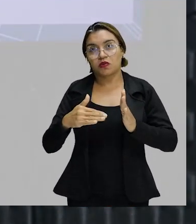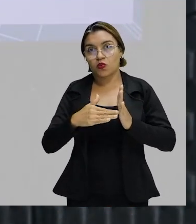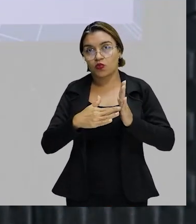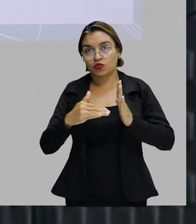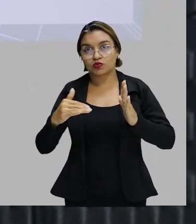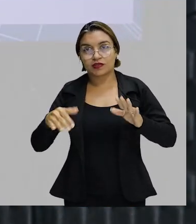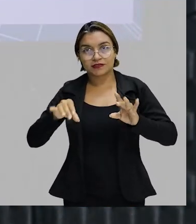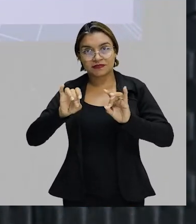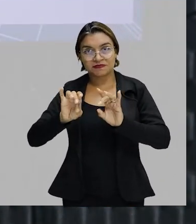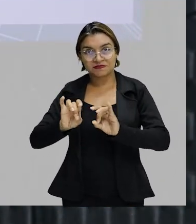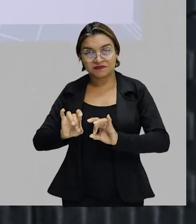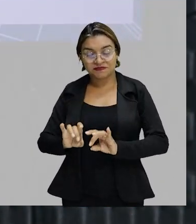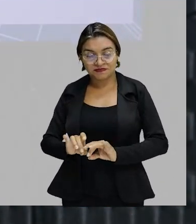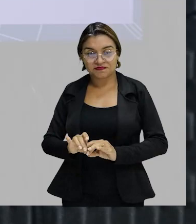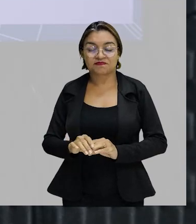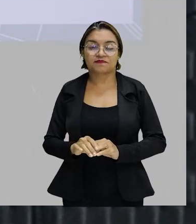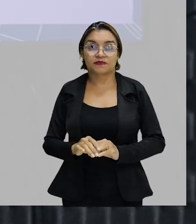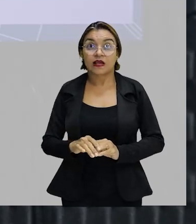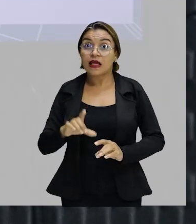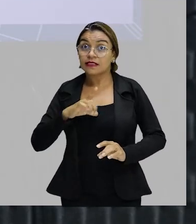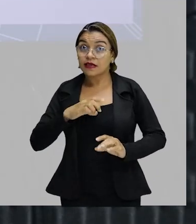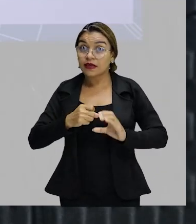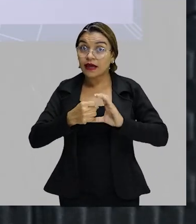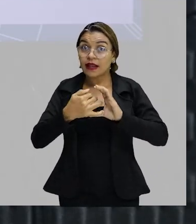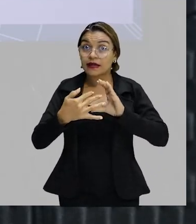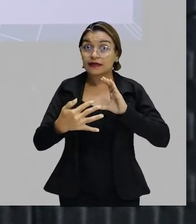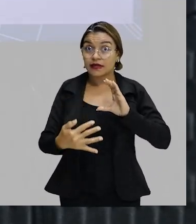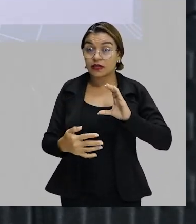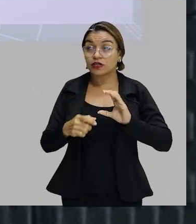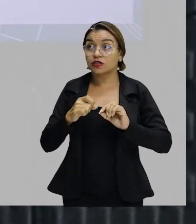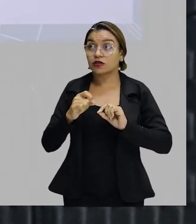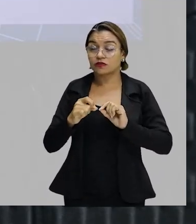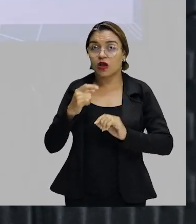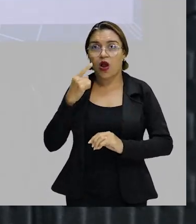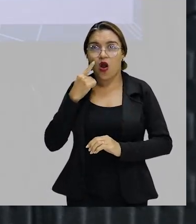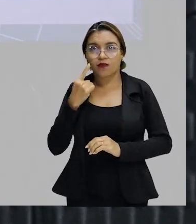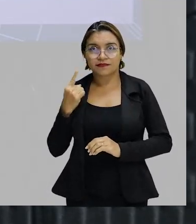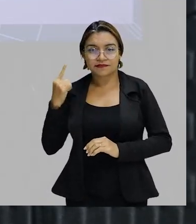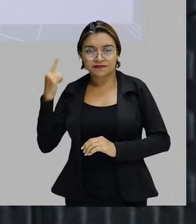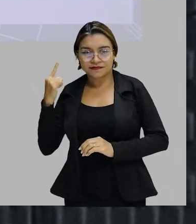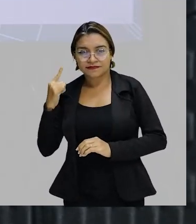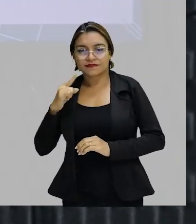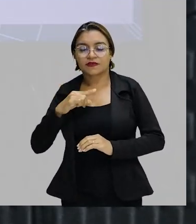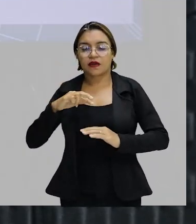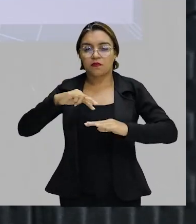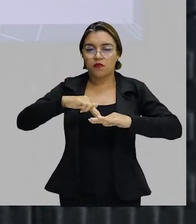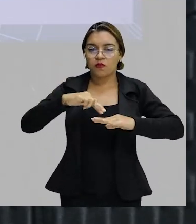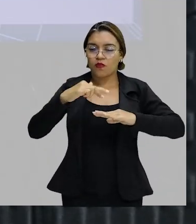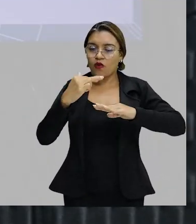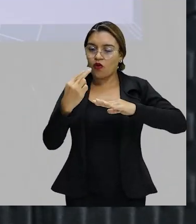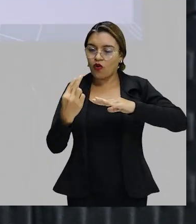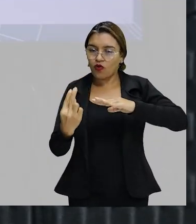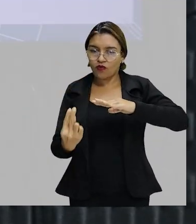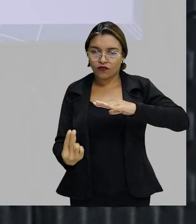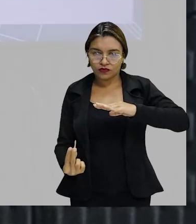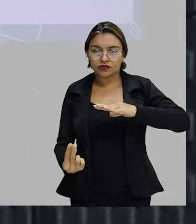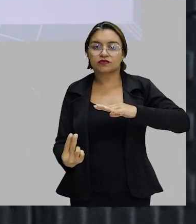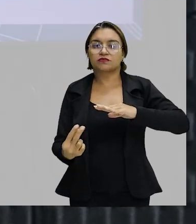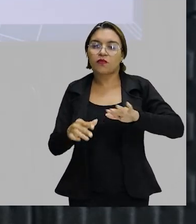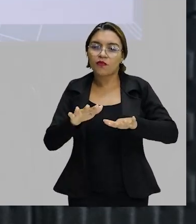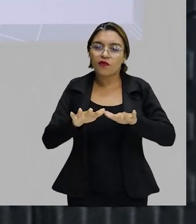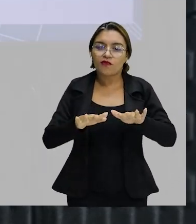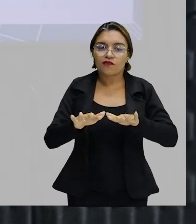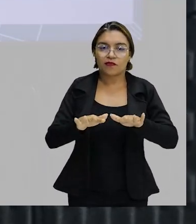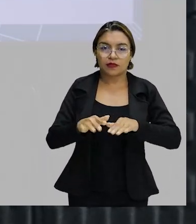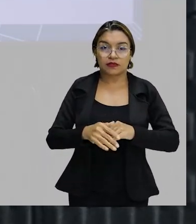quando nós pegamos essas características aqui ó a partir de acrobacias movimento G Se